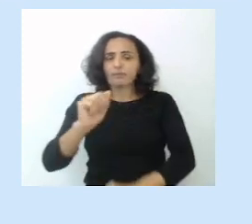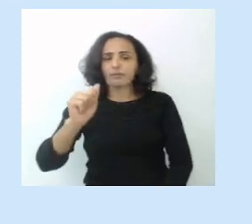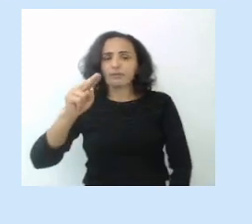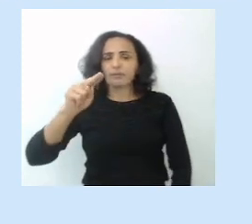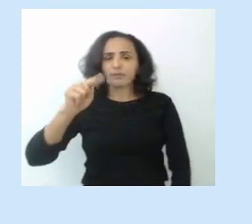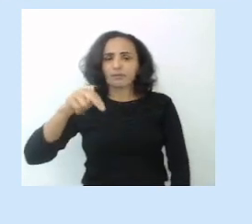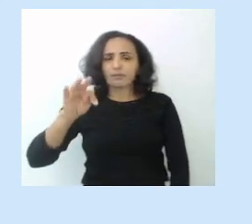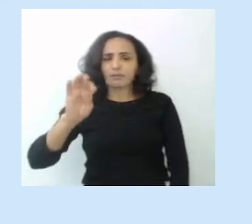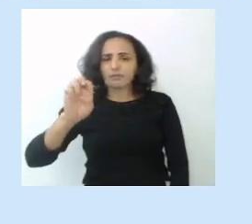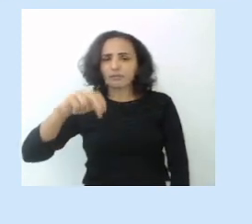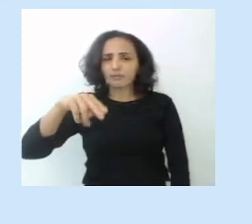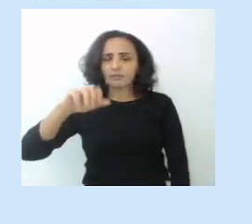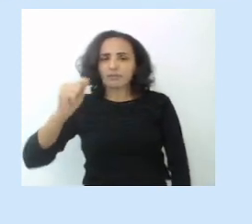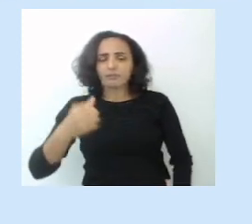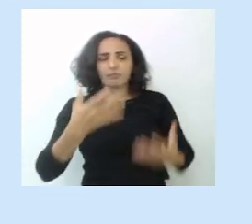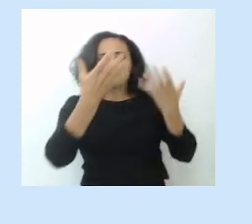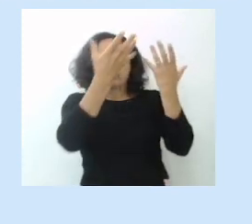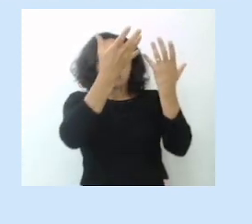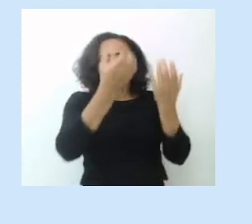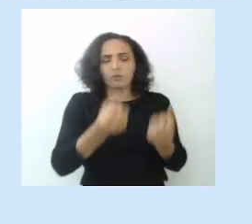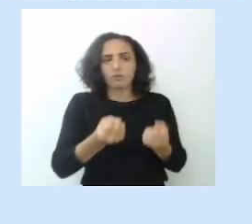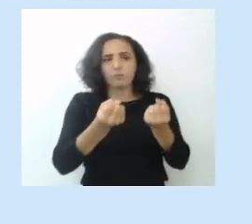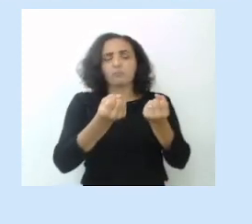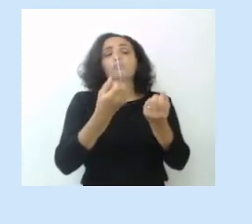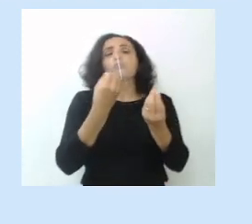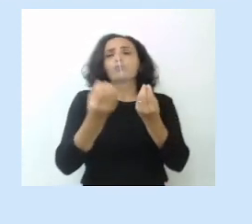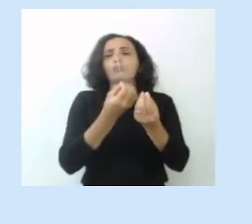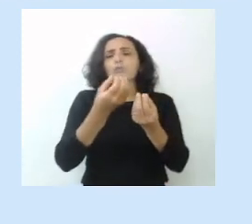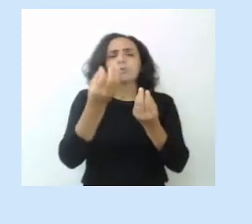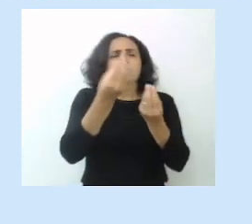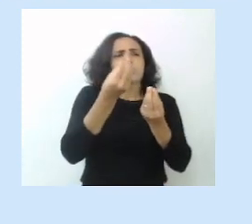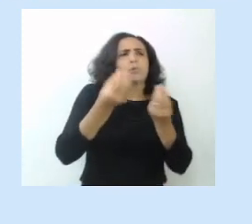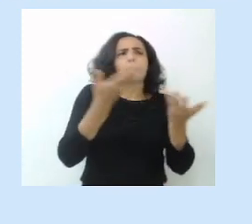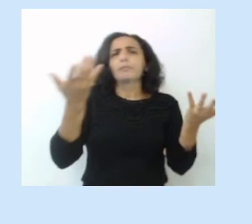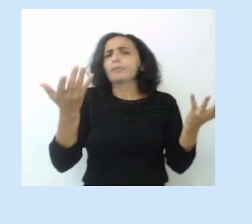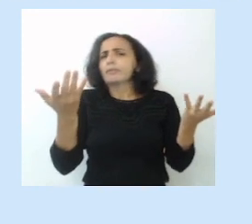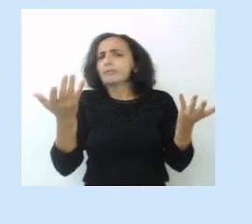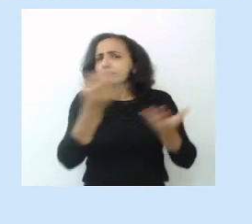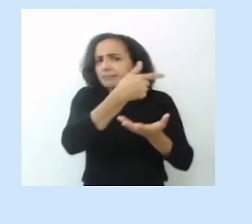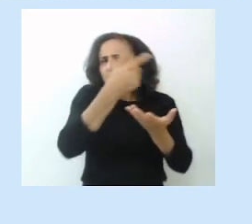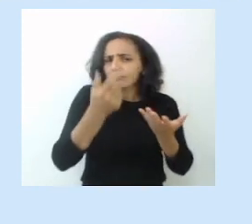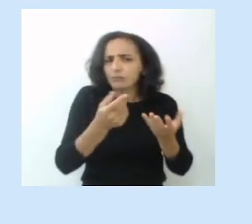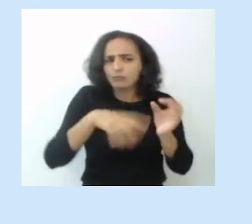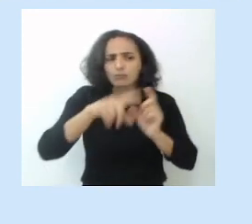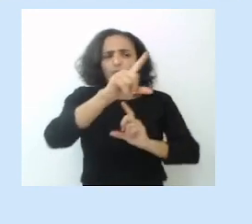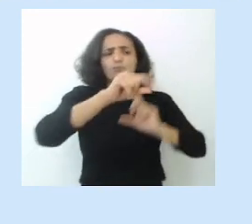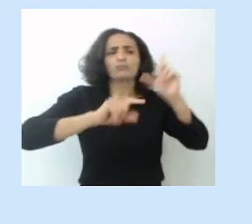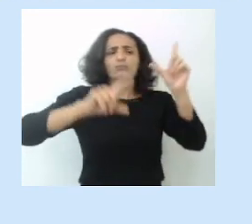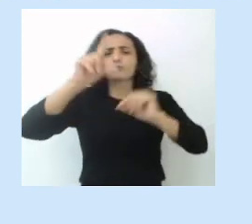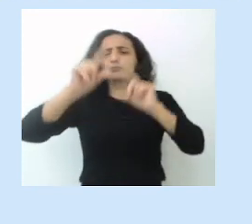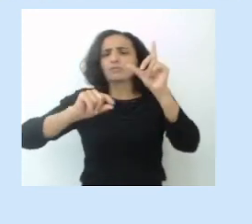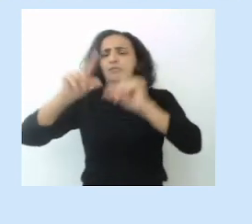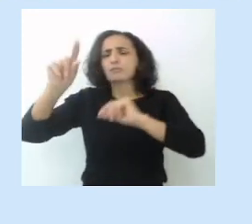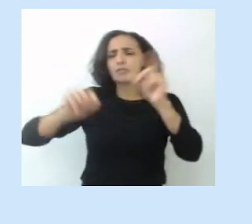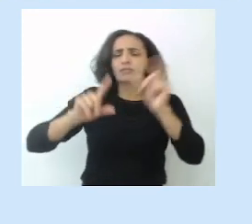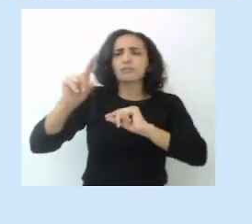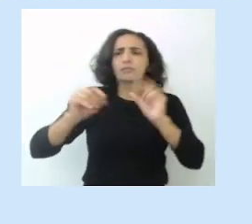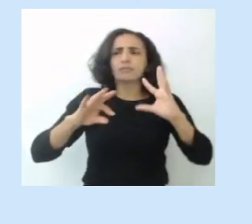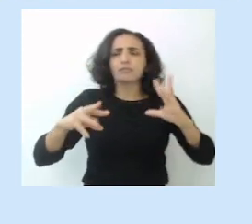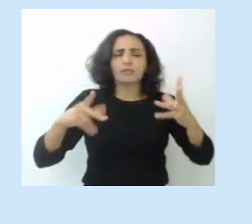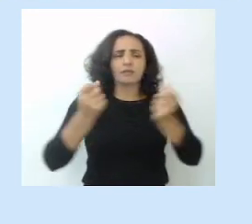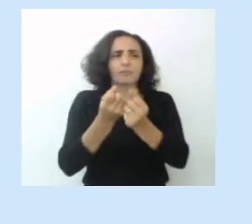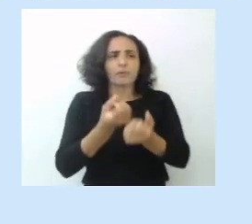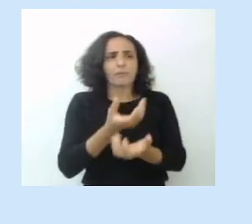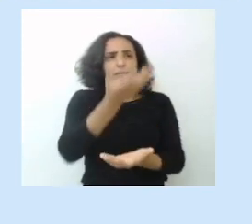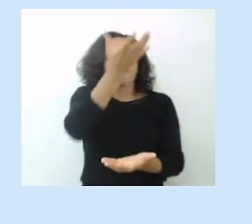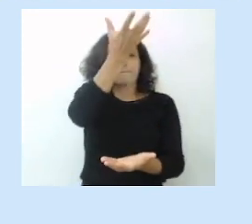absorver melhor os sinais de transmissão. Não é à toa que é escolhida as antenas parabólicas para se captar